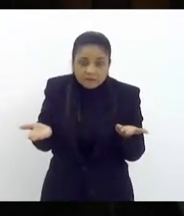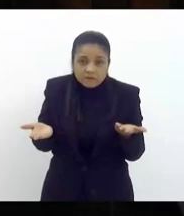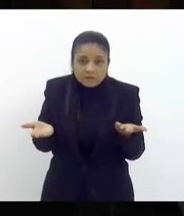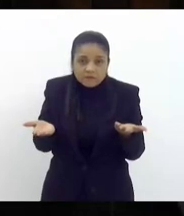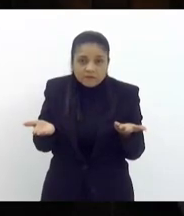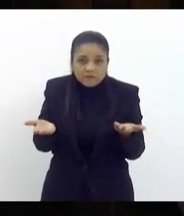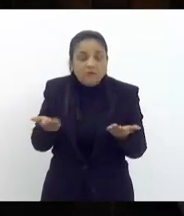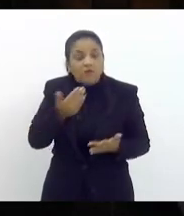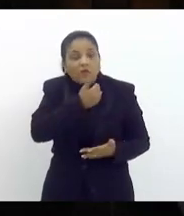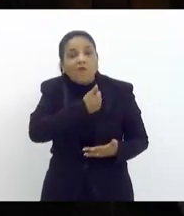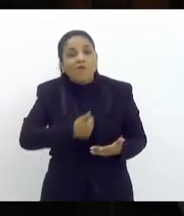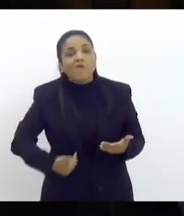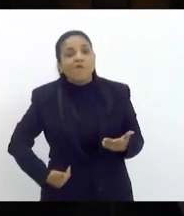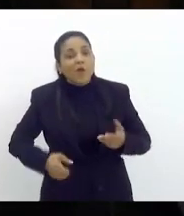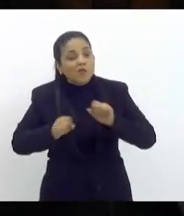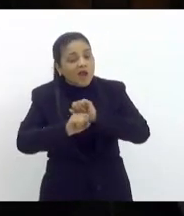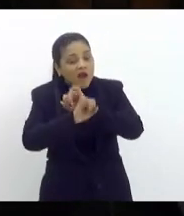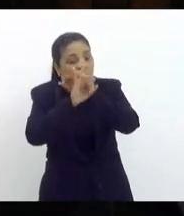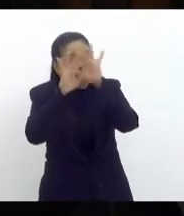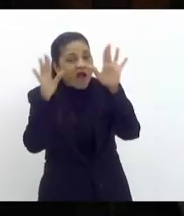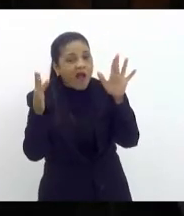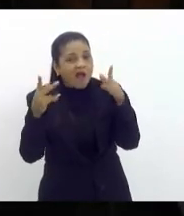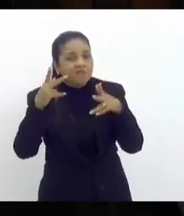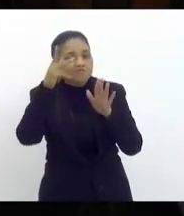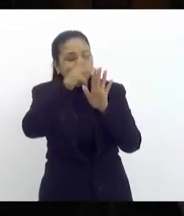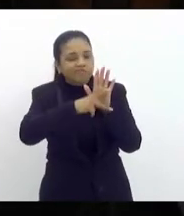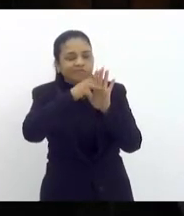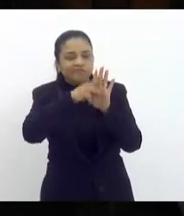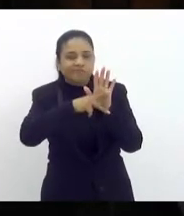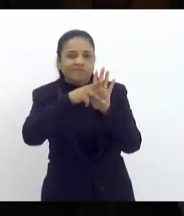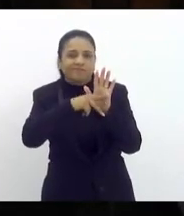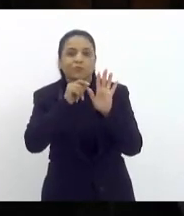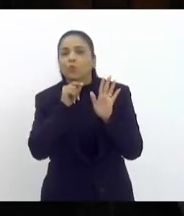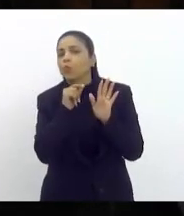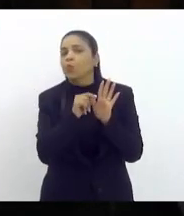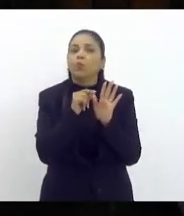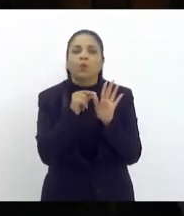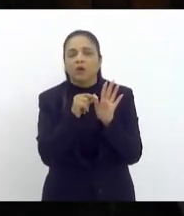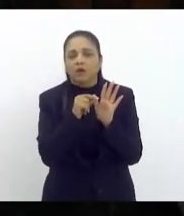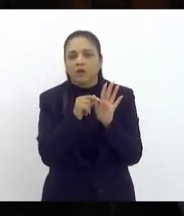o governo tem que deixar mais claro qual é o seu projeto o que ele quer fazer